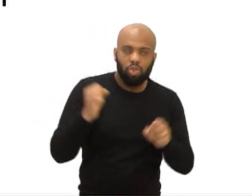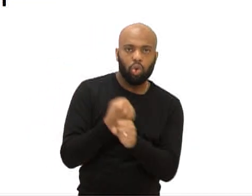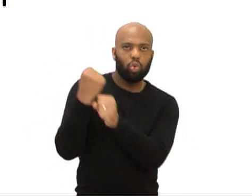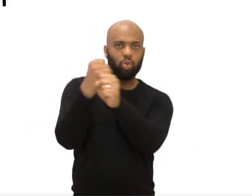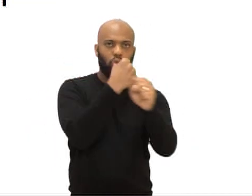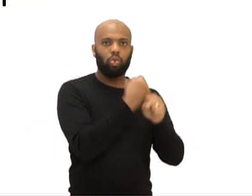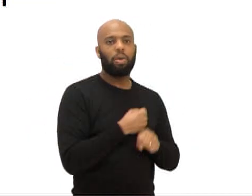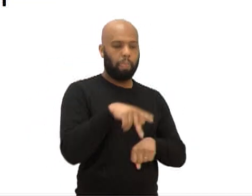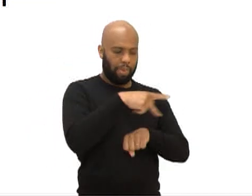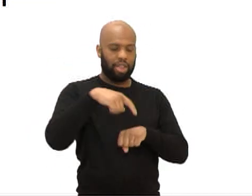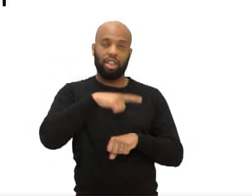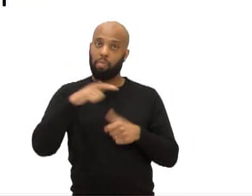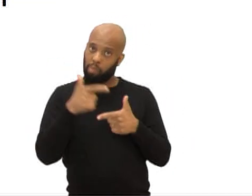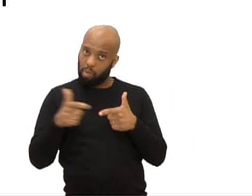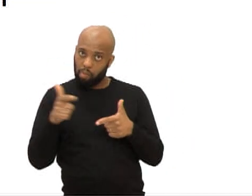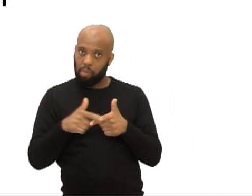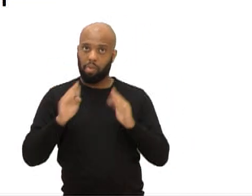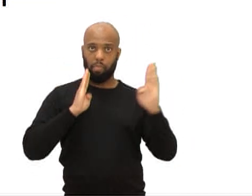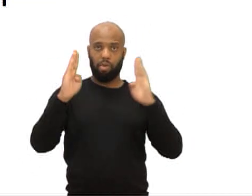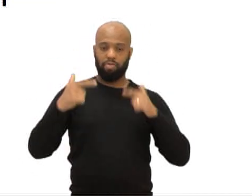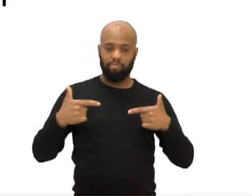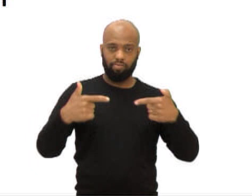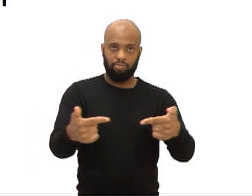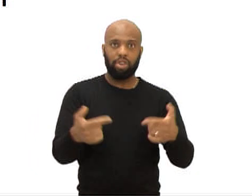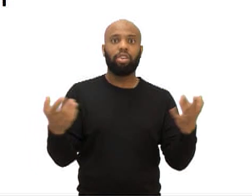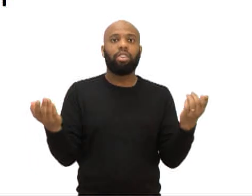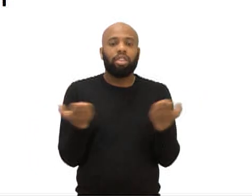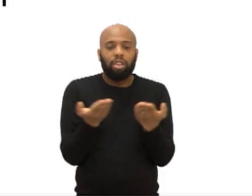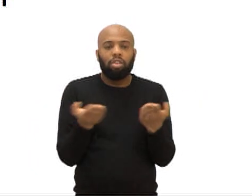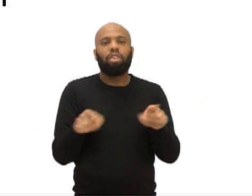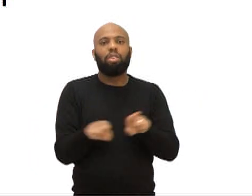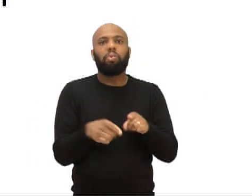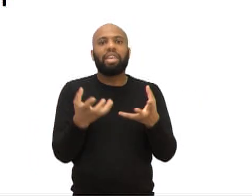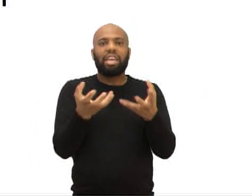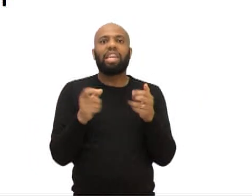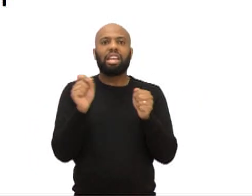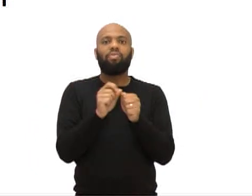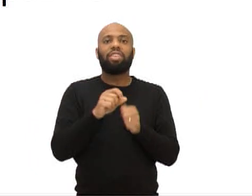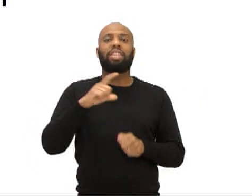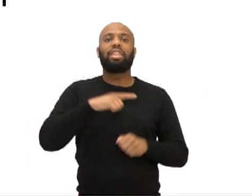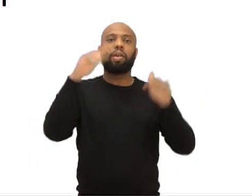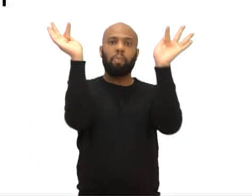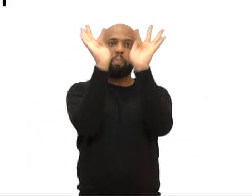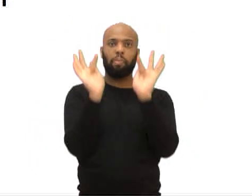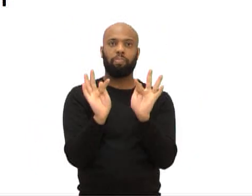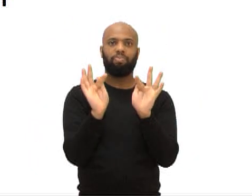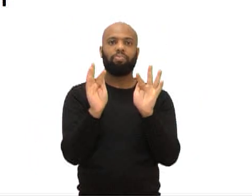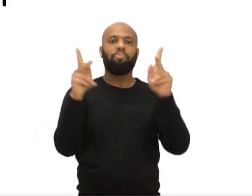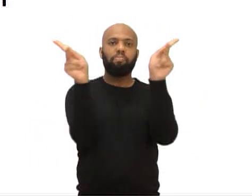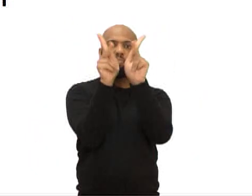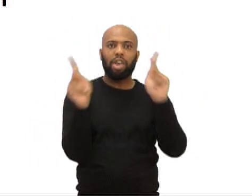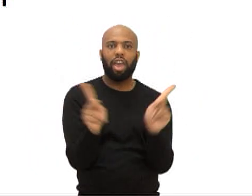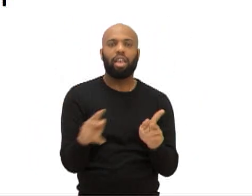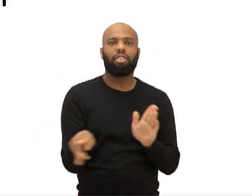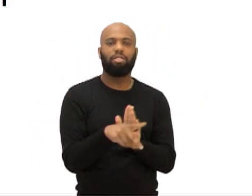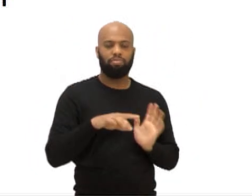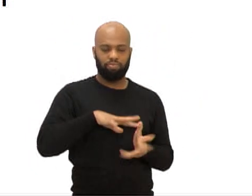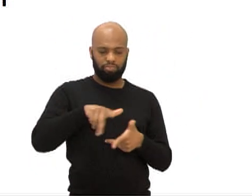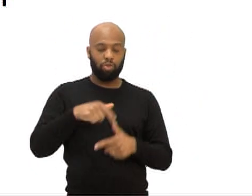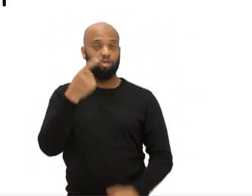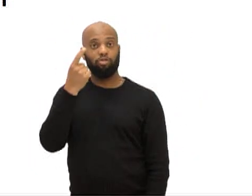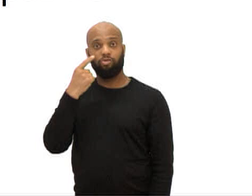conflito e criar mecanismos que pudessem garantir a paz no mundo. Então, olha só, se liga